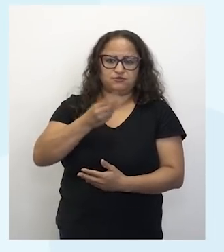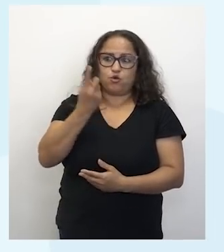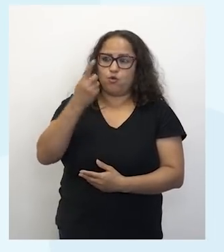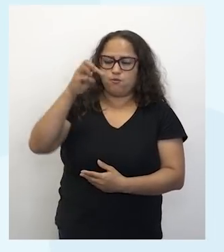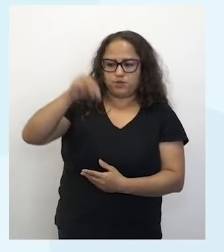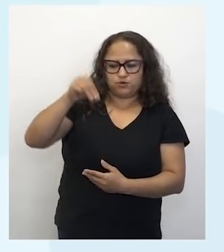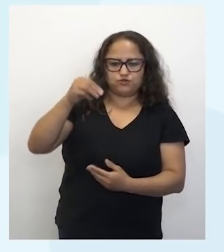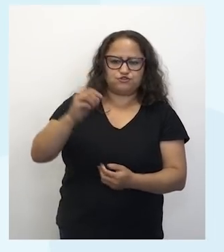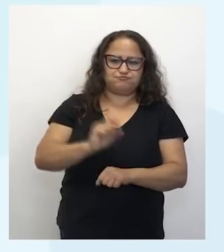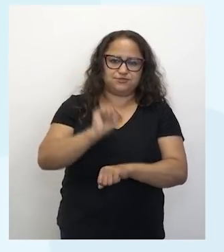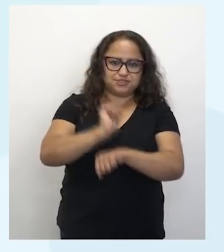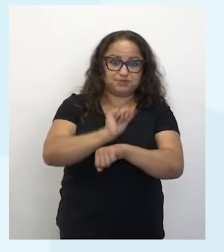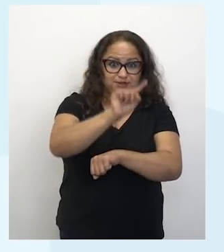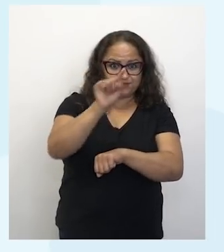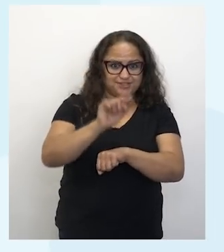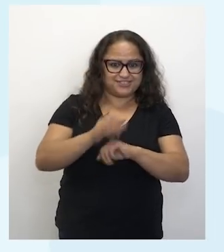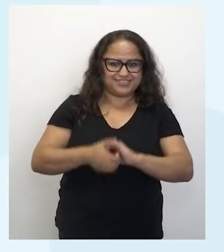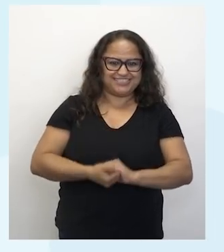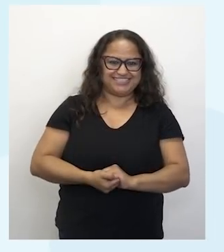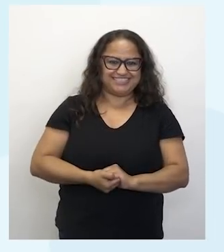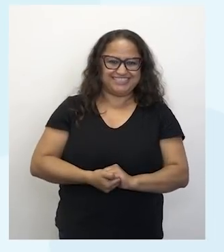volta.